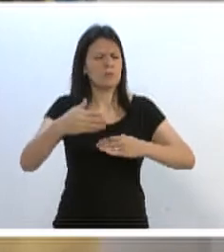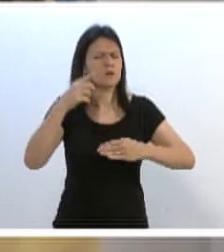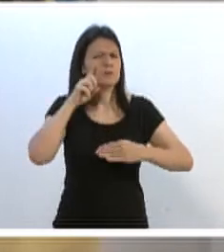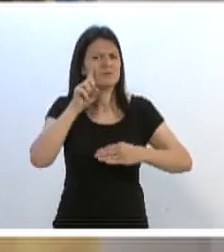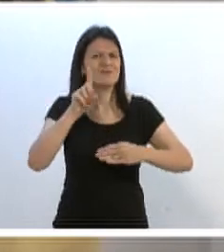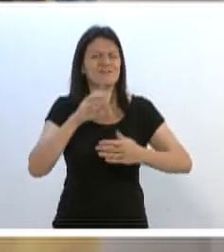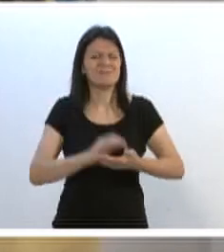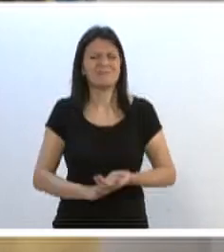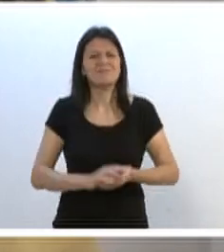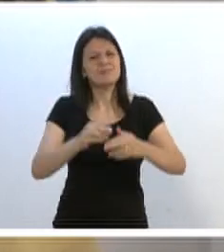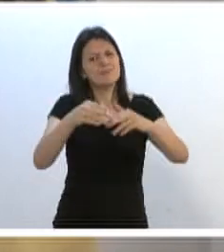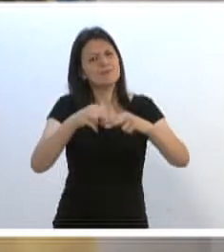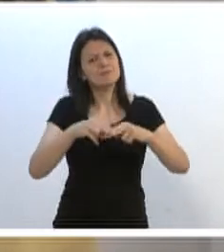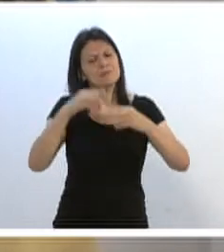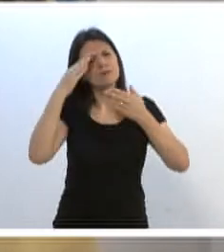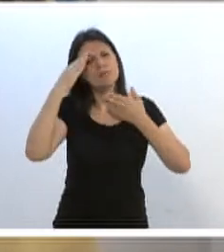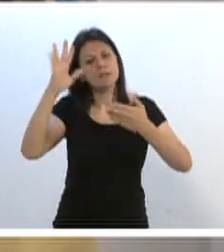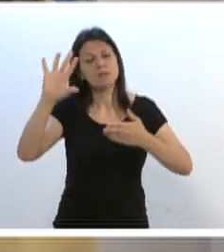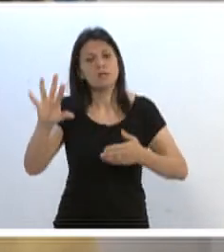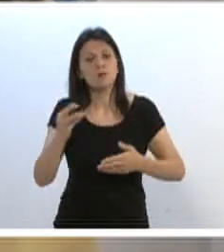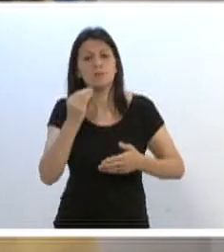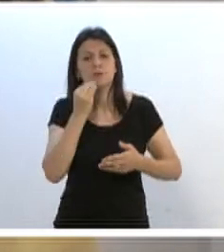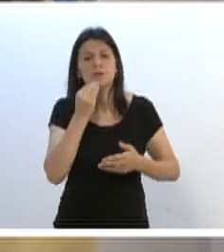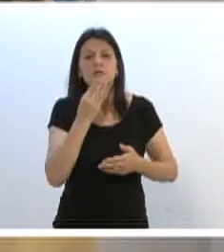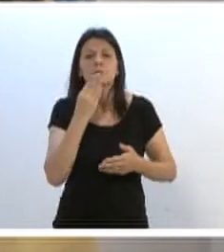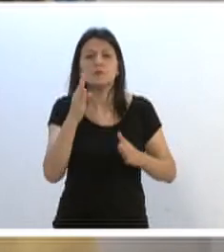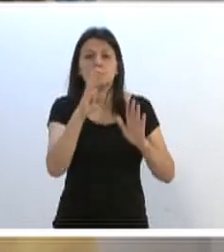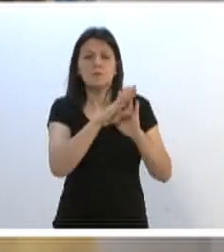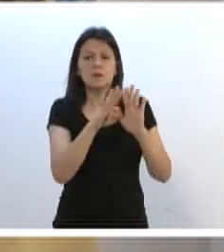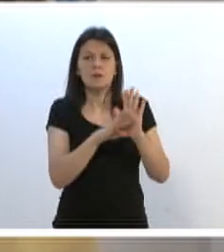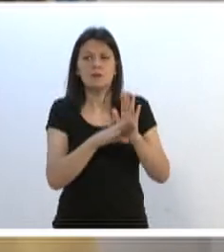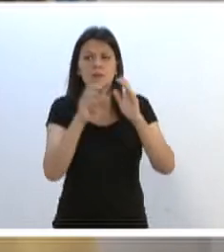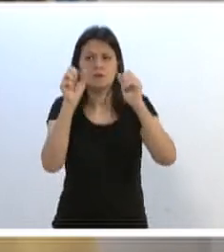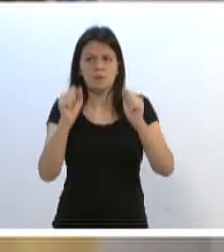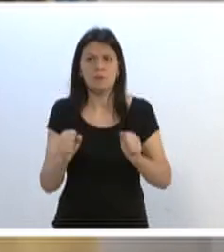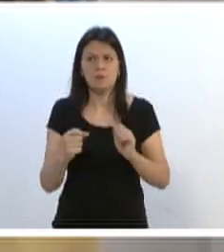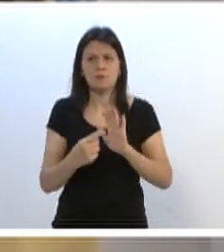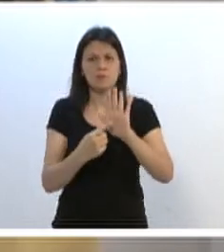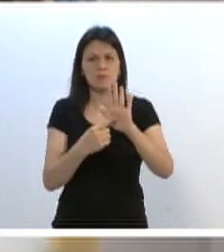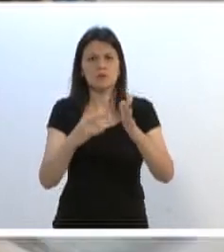Por isso quero agradecer a oportunidade e pedir já pela ordem ao presidente que eu possa apresentar esse requerimento.